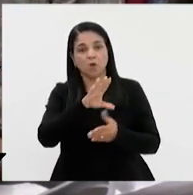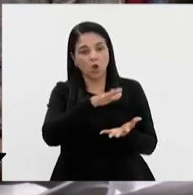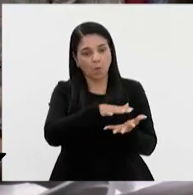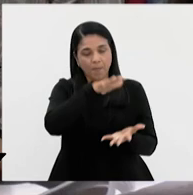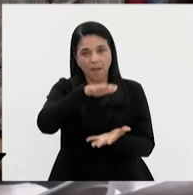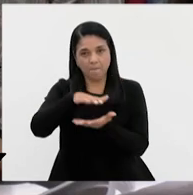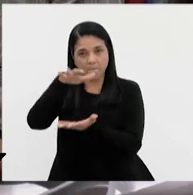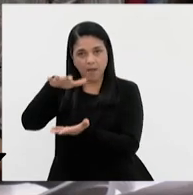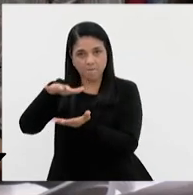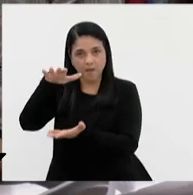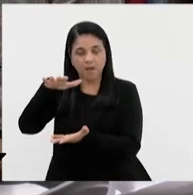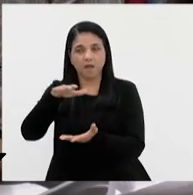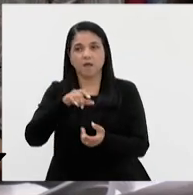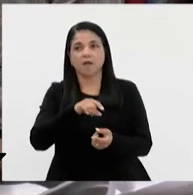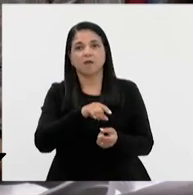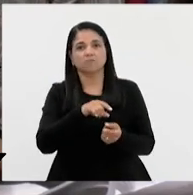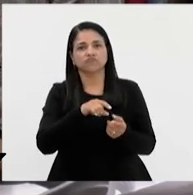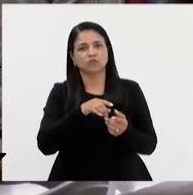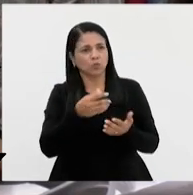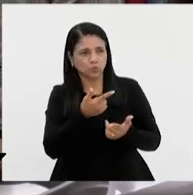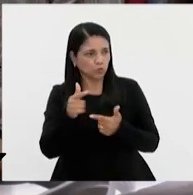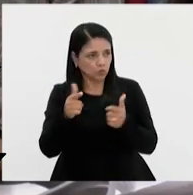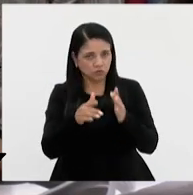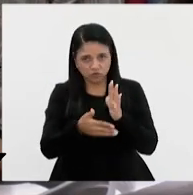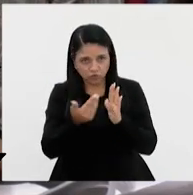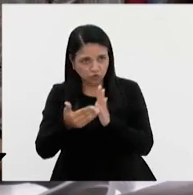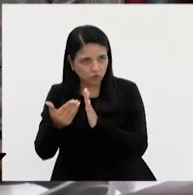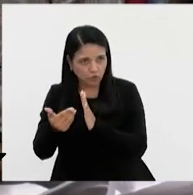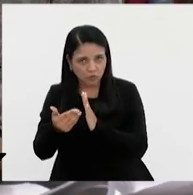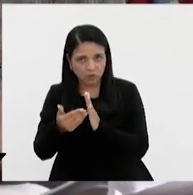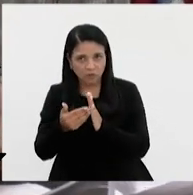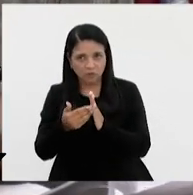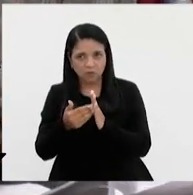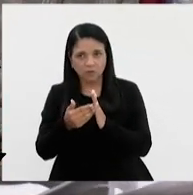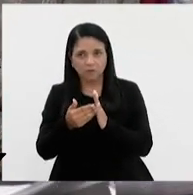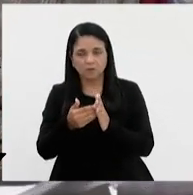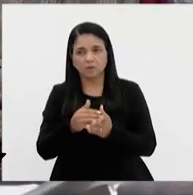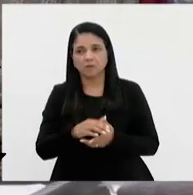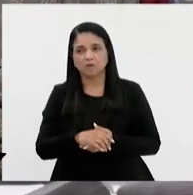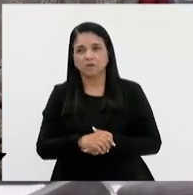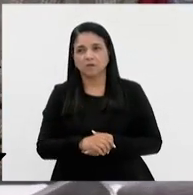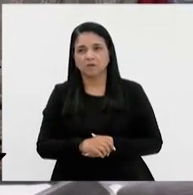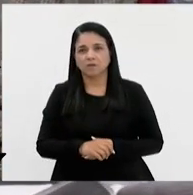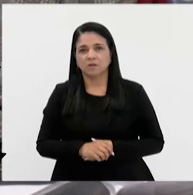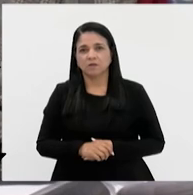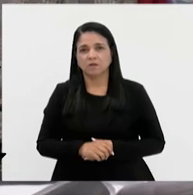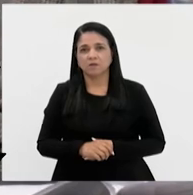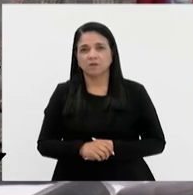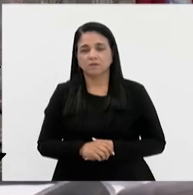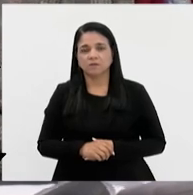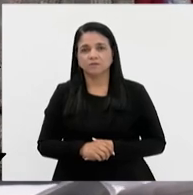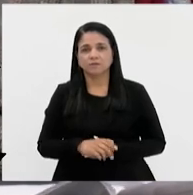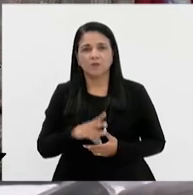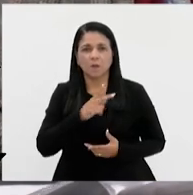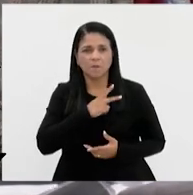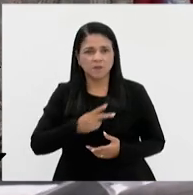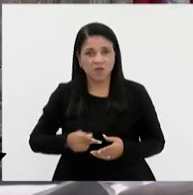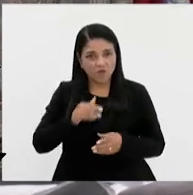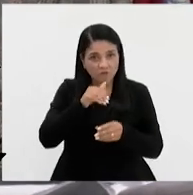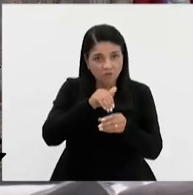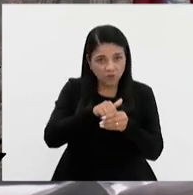item 43 somente. Os outros foram retirados, é isso? Não. Sim, mas, presidente, a gente não está votando